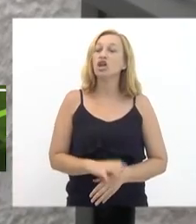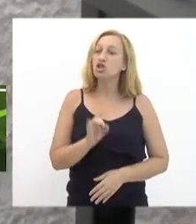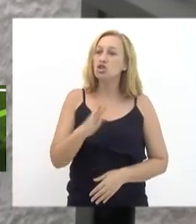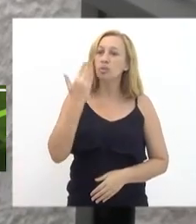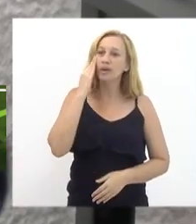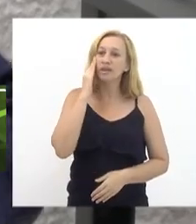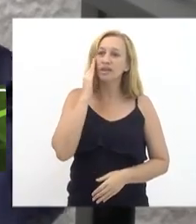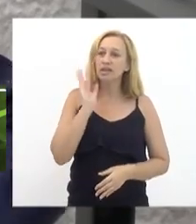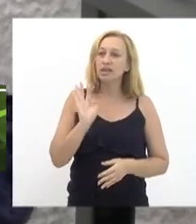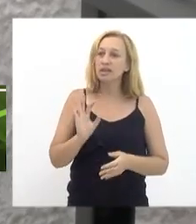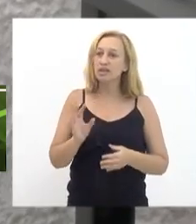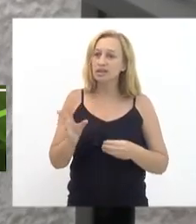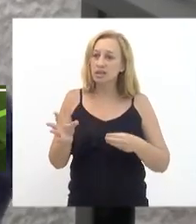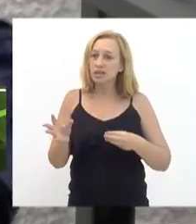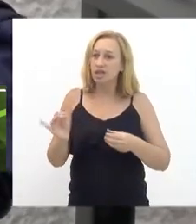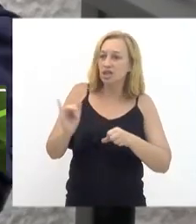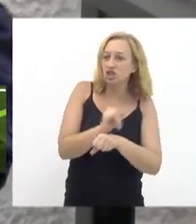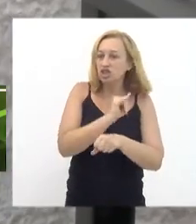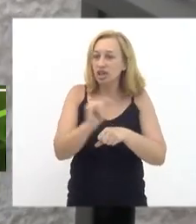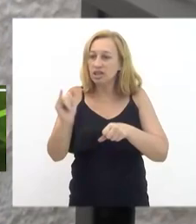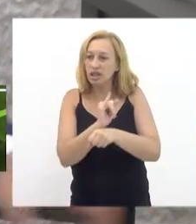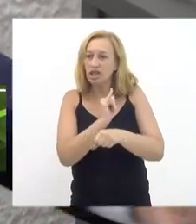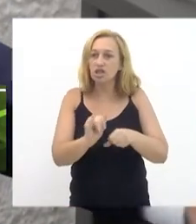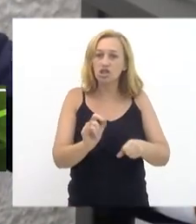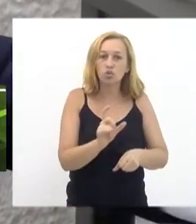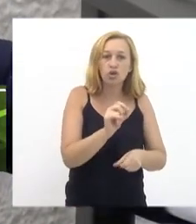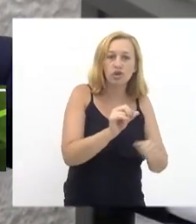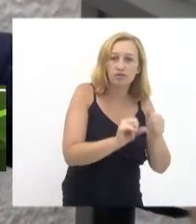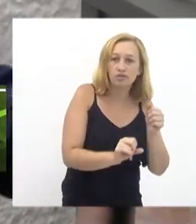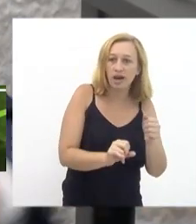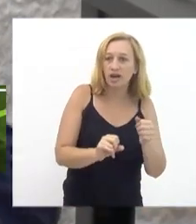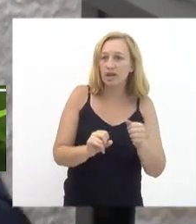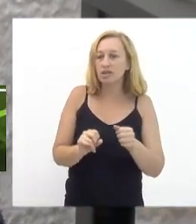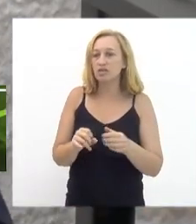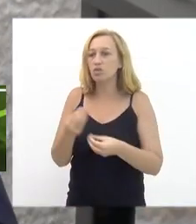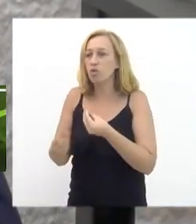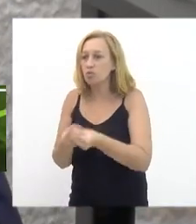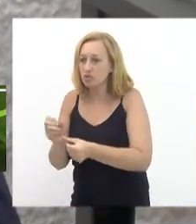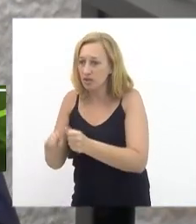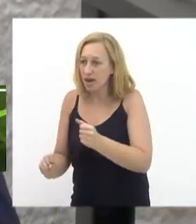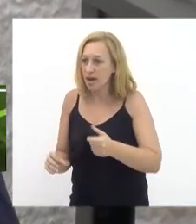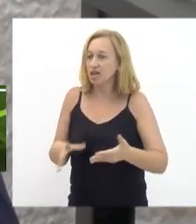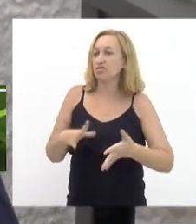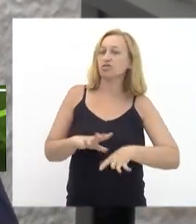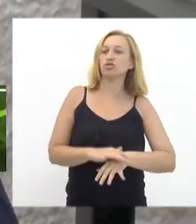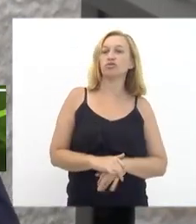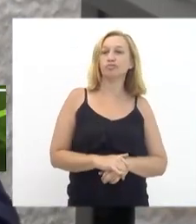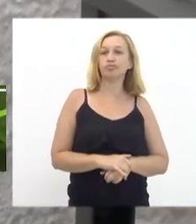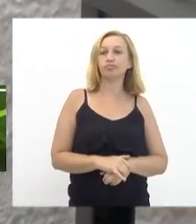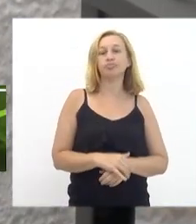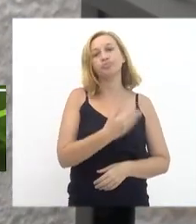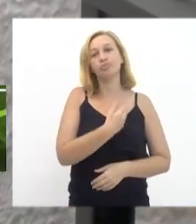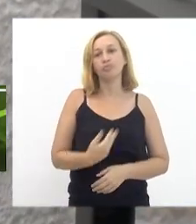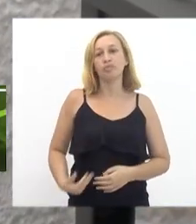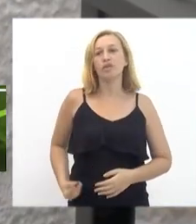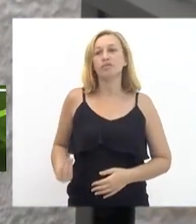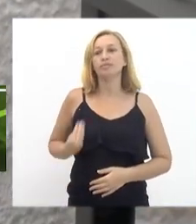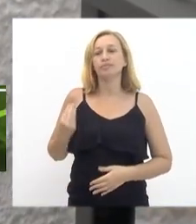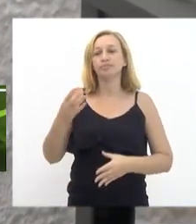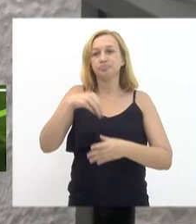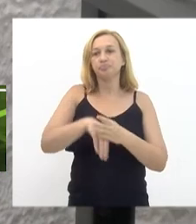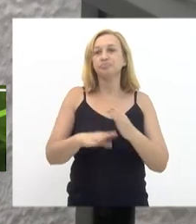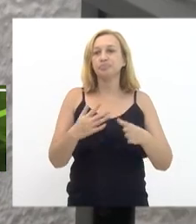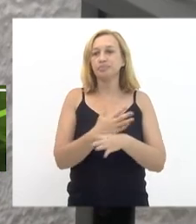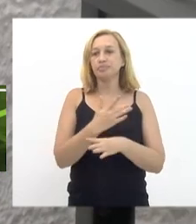para entender essa lógica que que faz o que quem faz como faz Então esse é o governo presente nas cidades